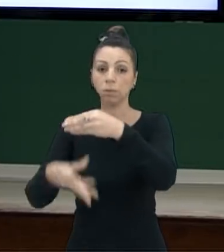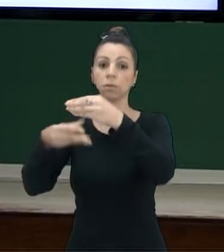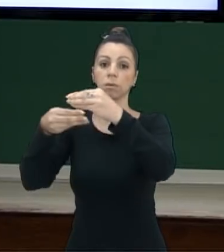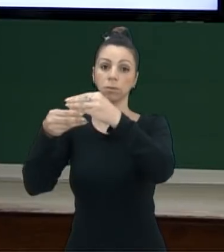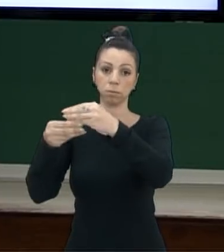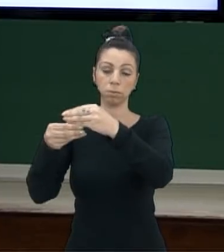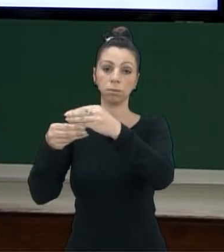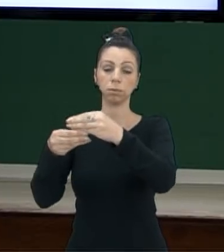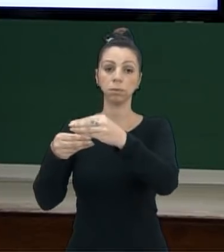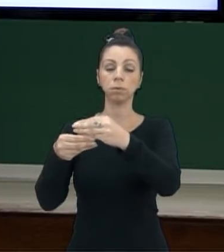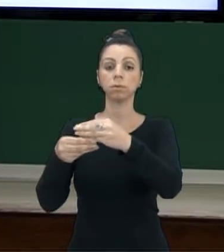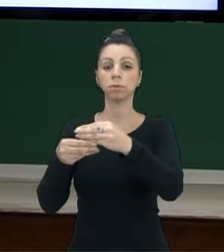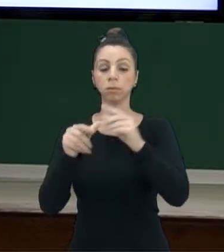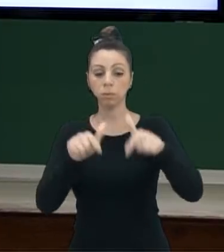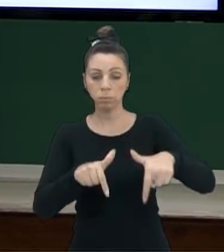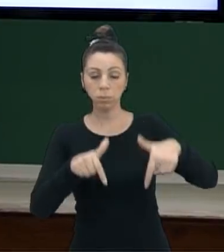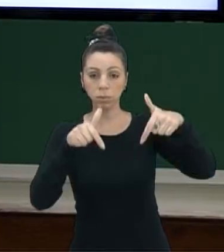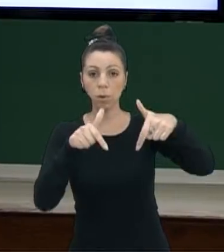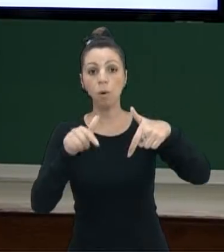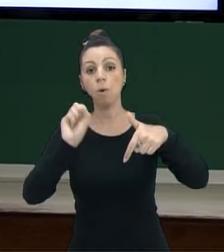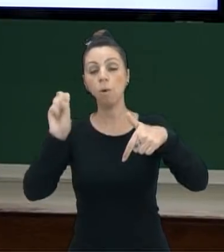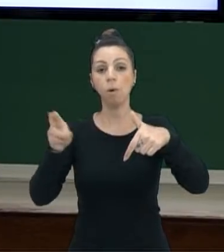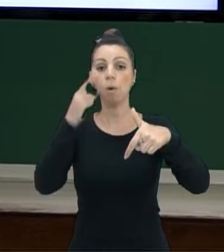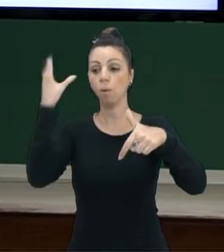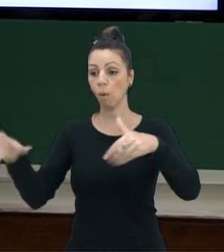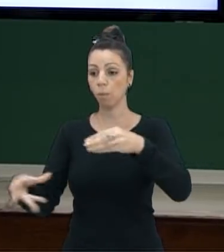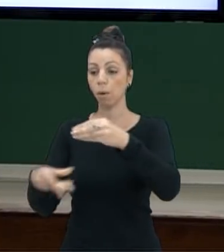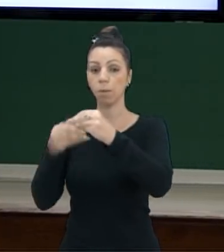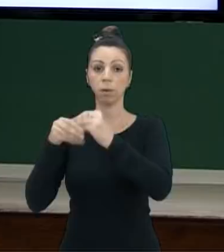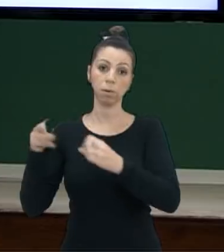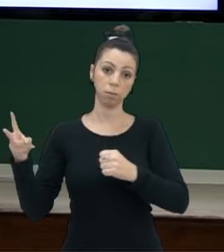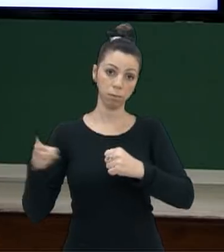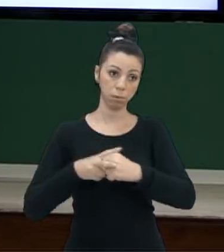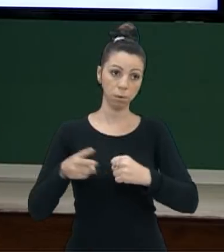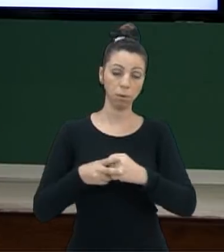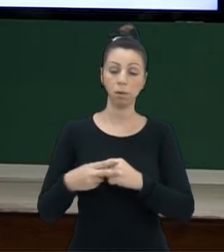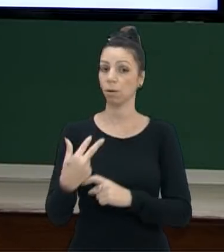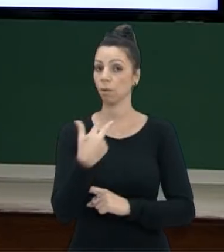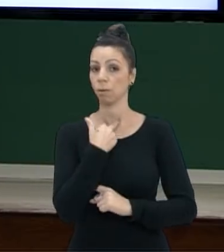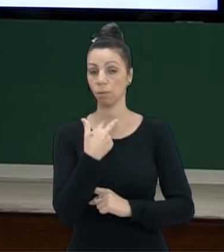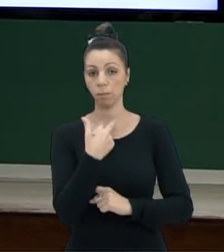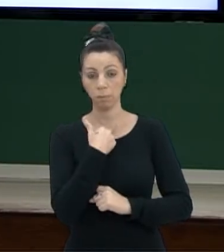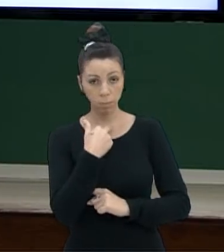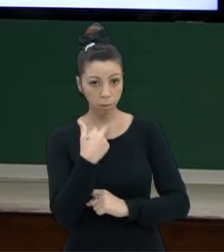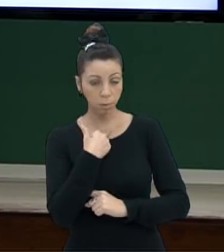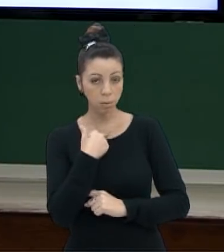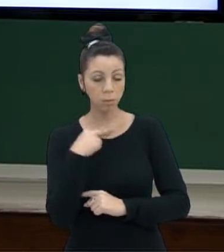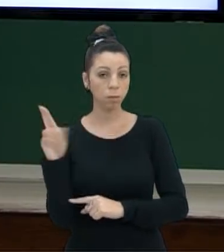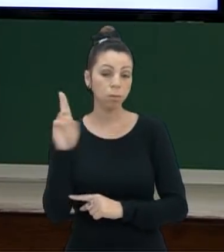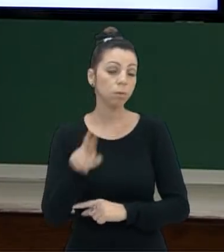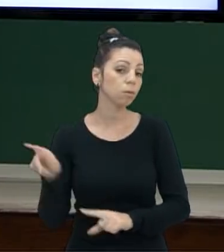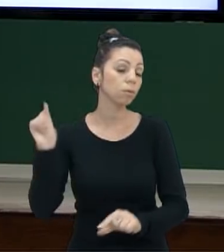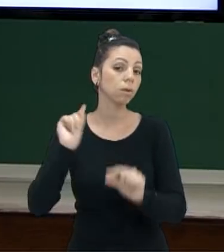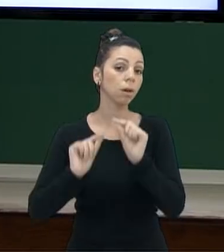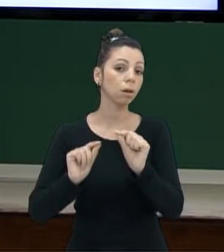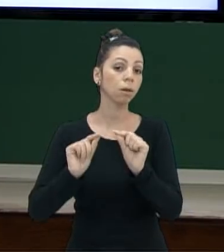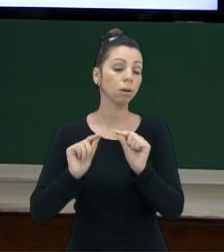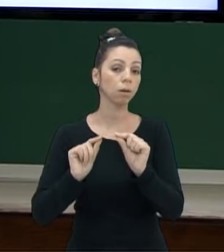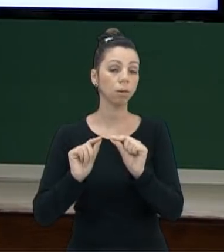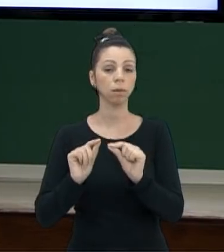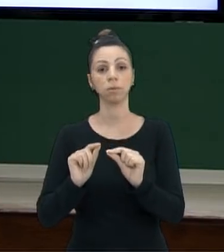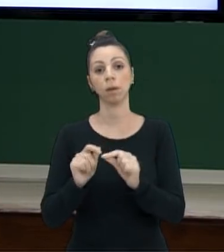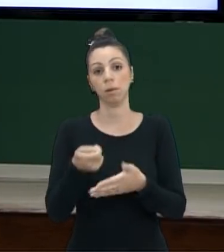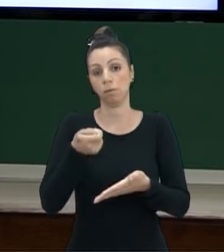que alguém faz, complementando a ação de um verbo, eu não posso usar, na maior parte das vezes, de acordo com